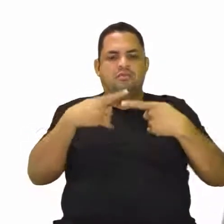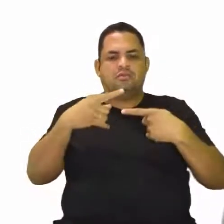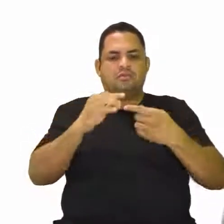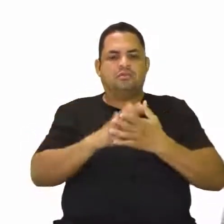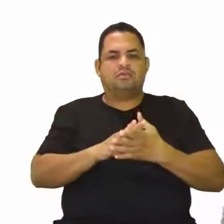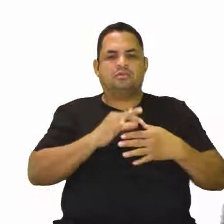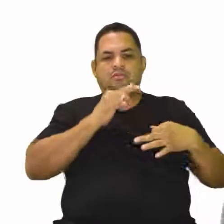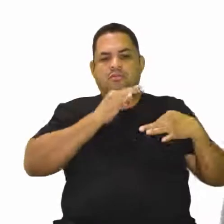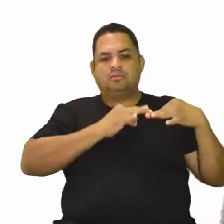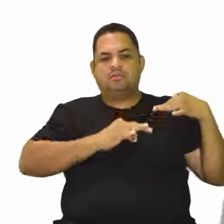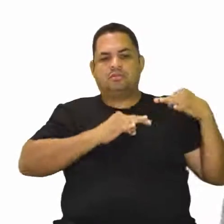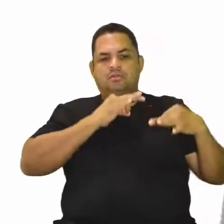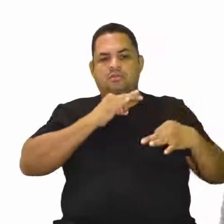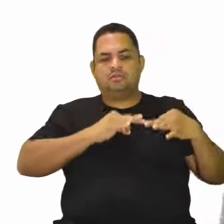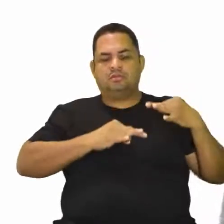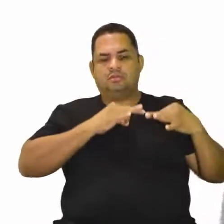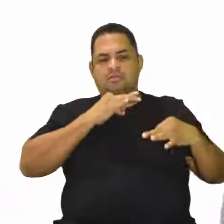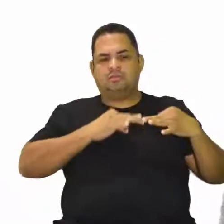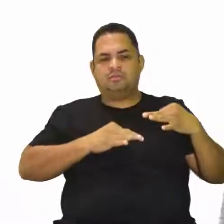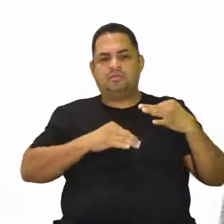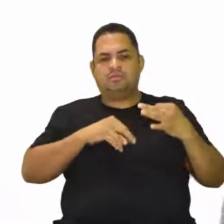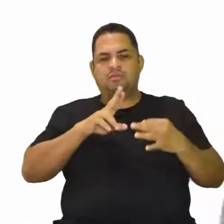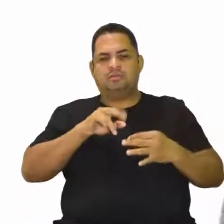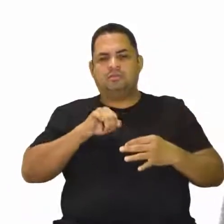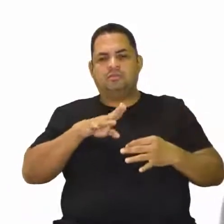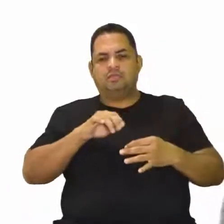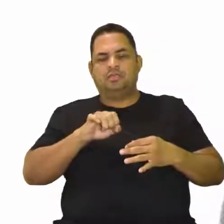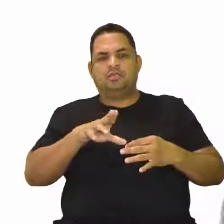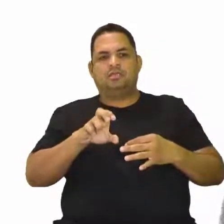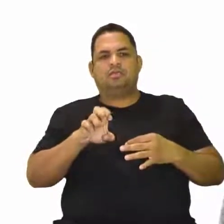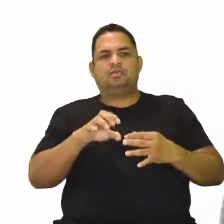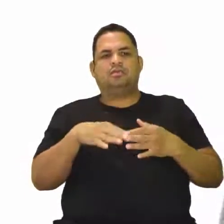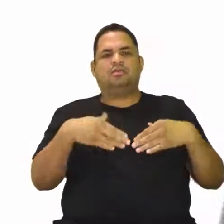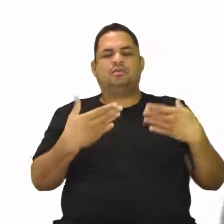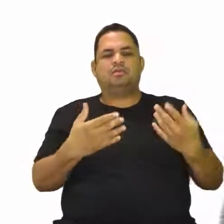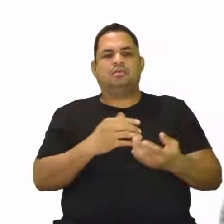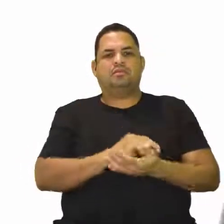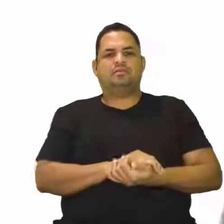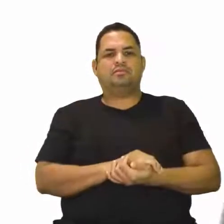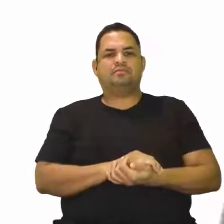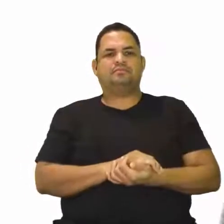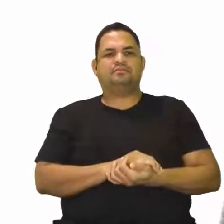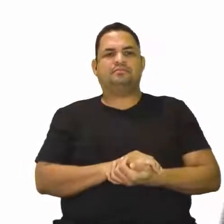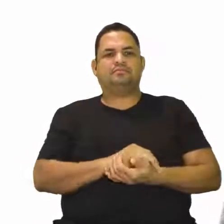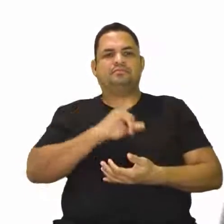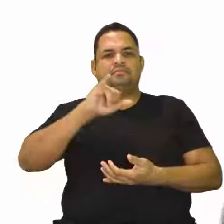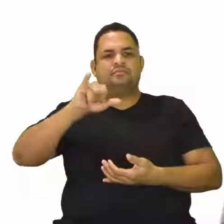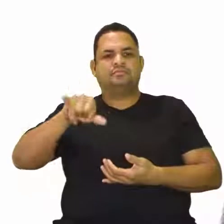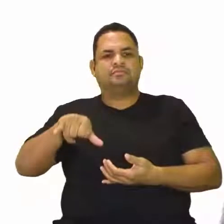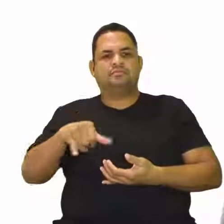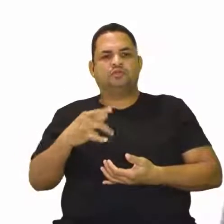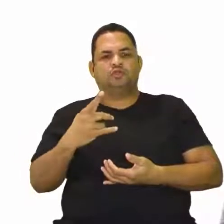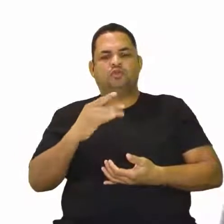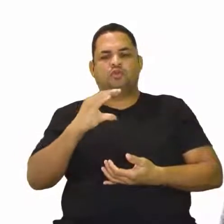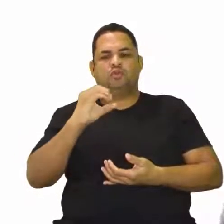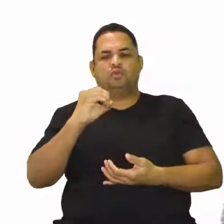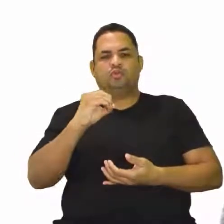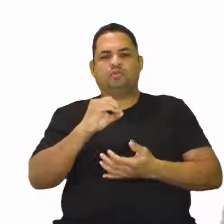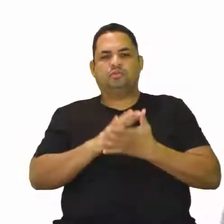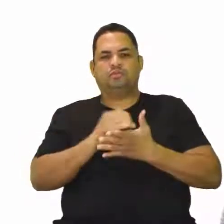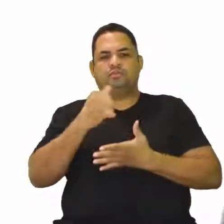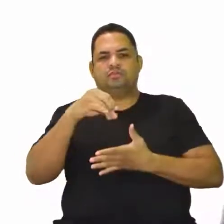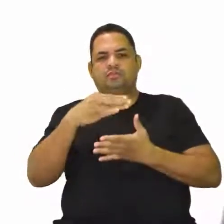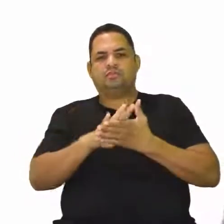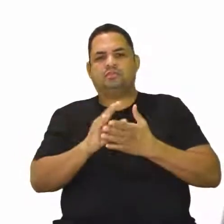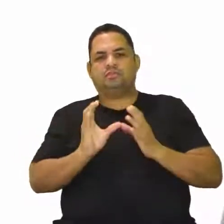o tribunal de Nuremberg isso é moda questão vejam um anjo no de perder 3